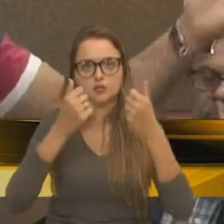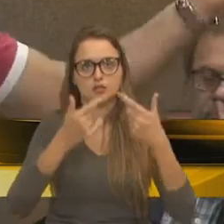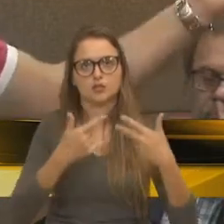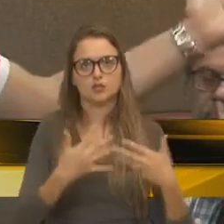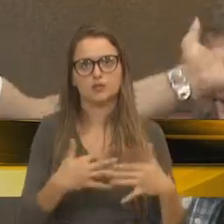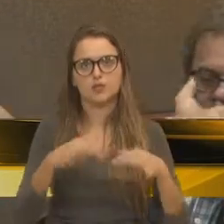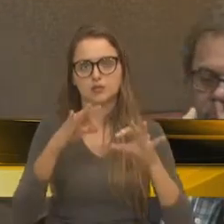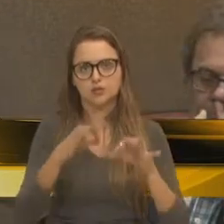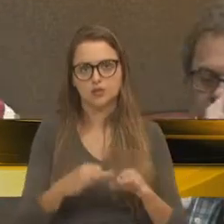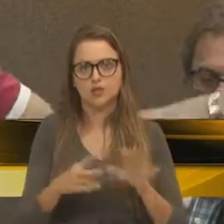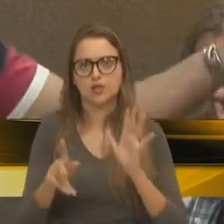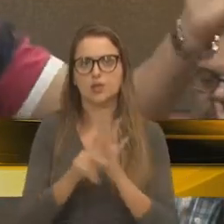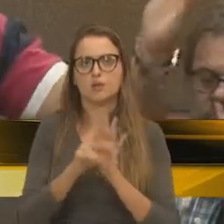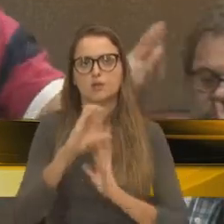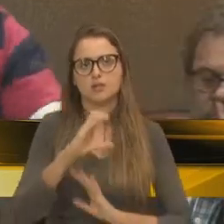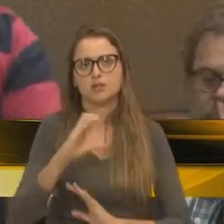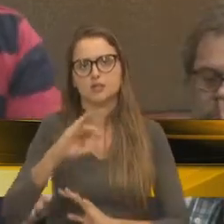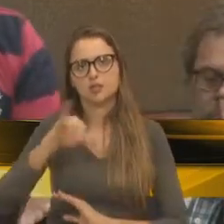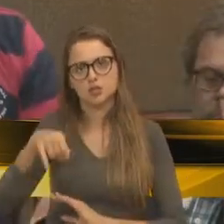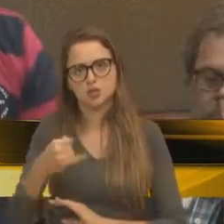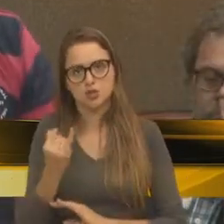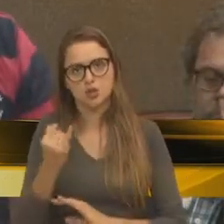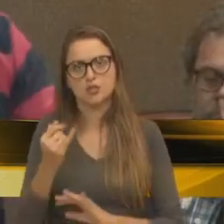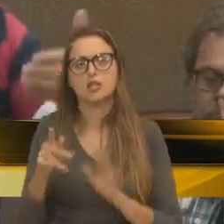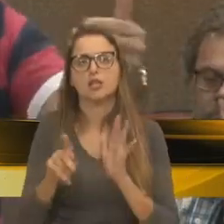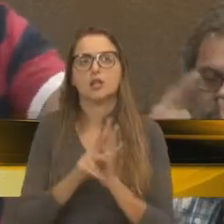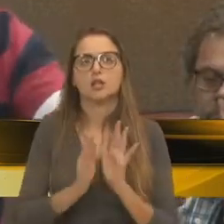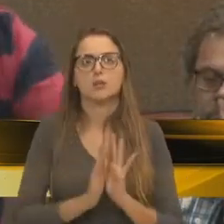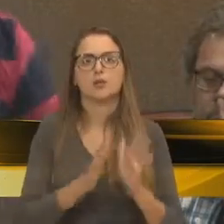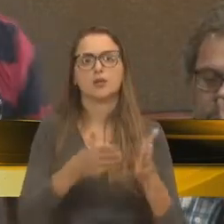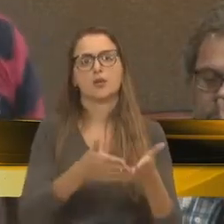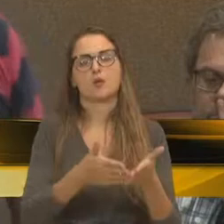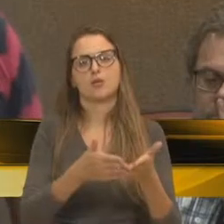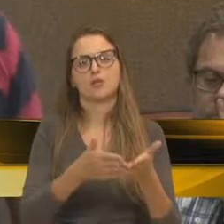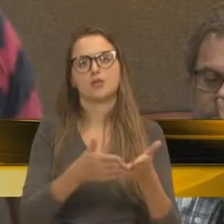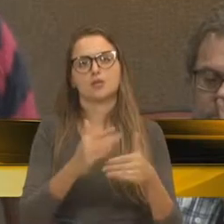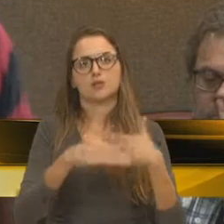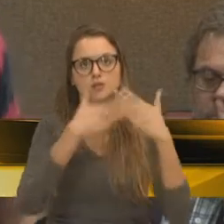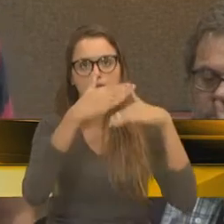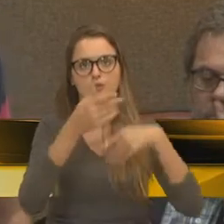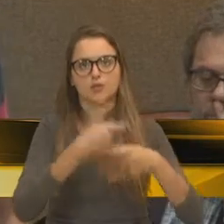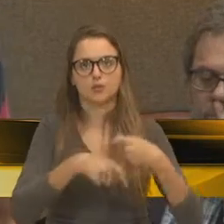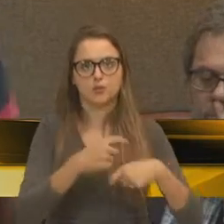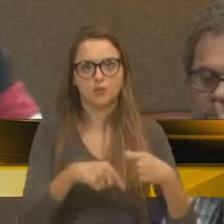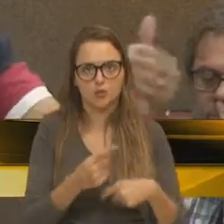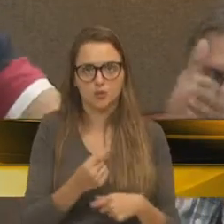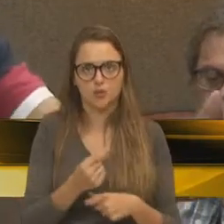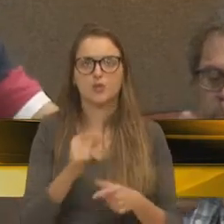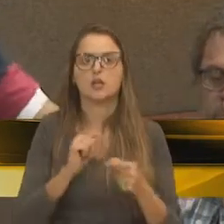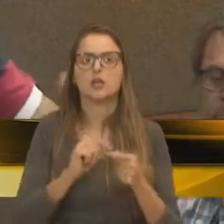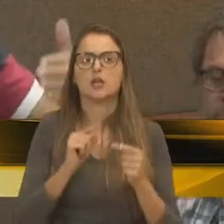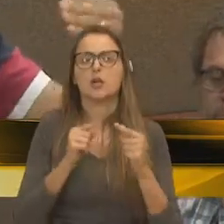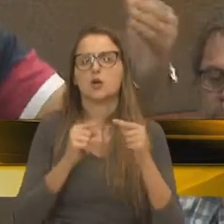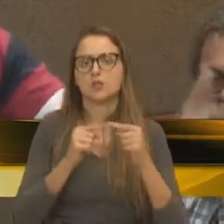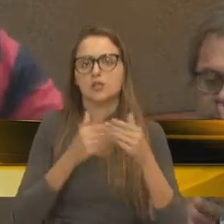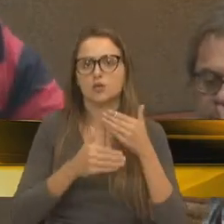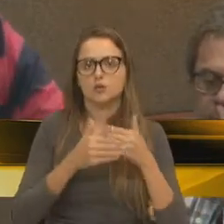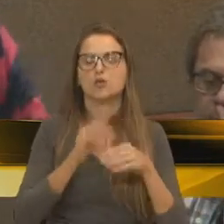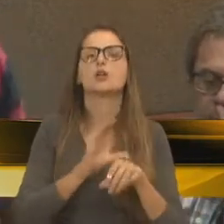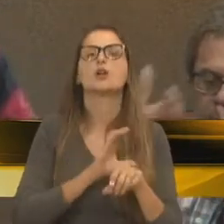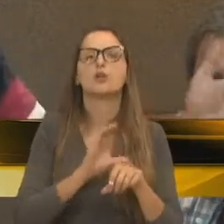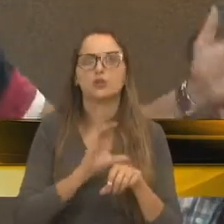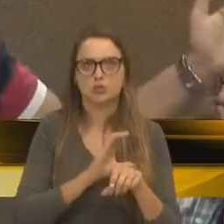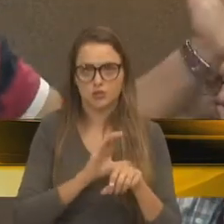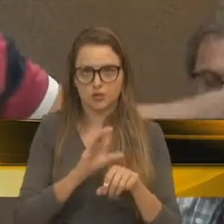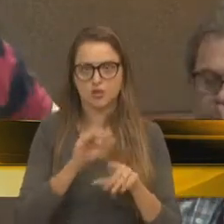falar a própria ccj ea comissão de desenvolvimento econômico atentaram para toda a questão da constitucionalidade da juridicidade e